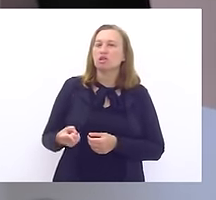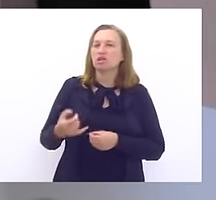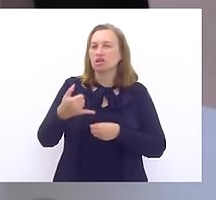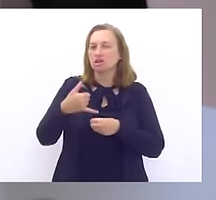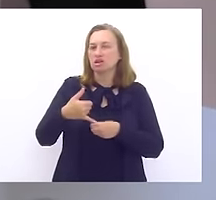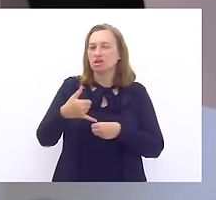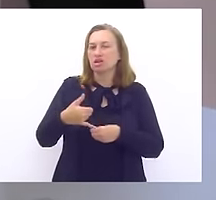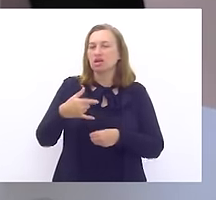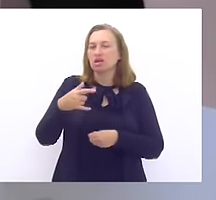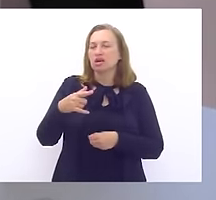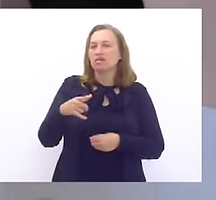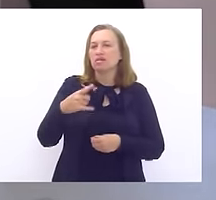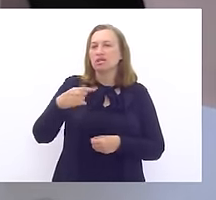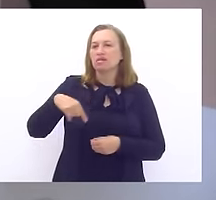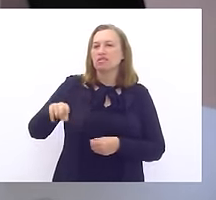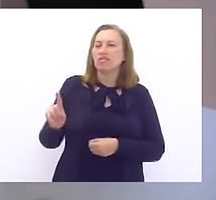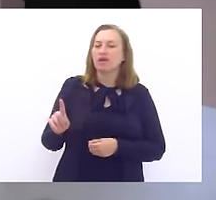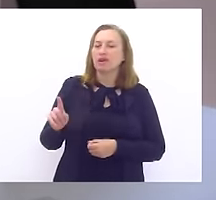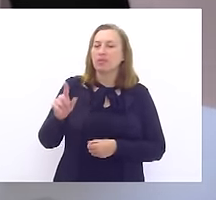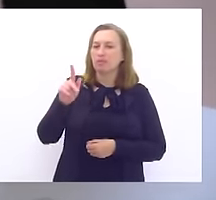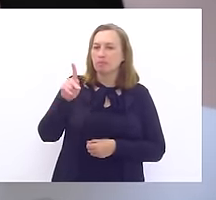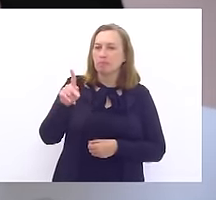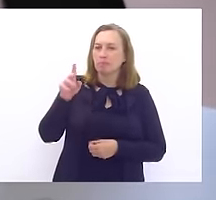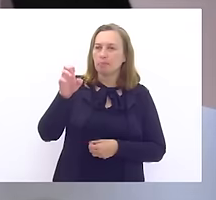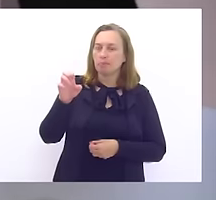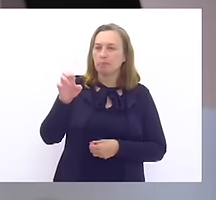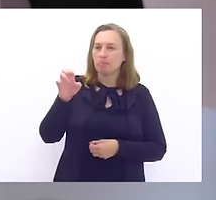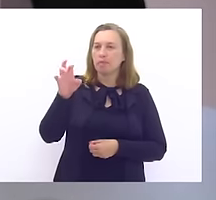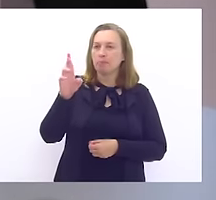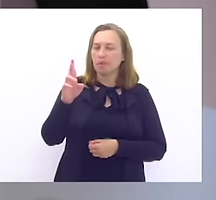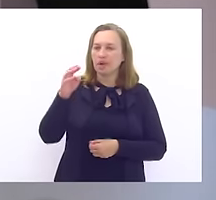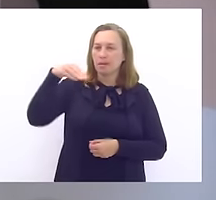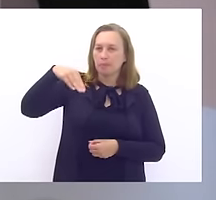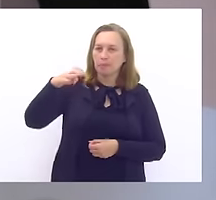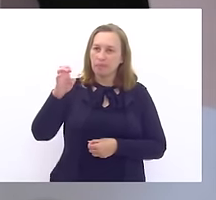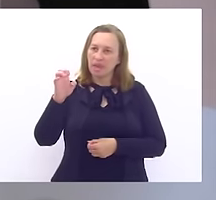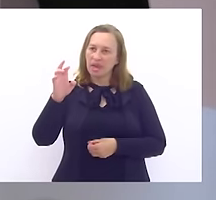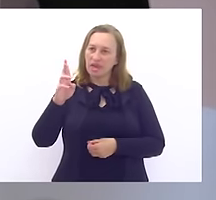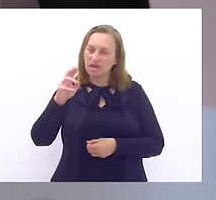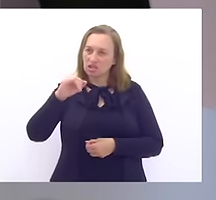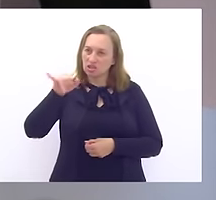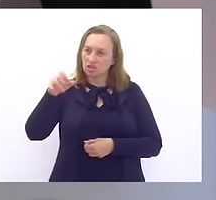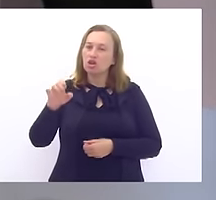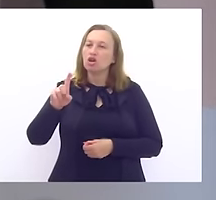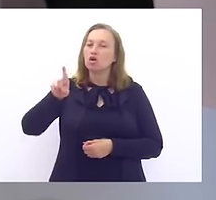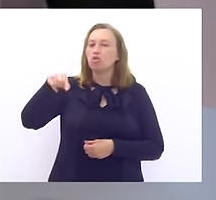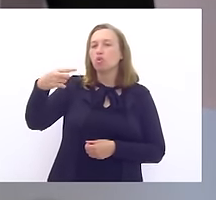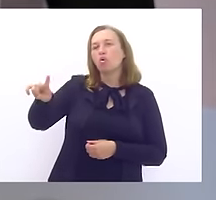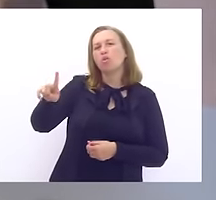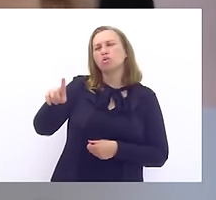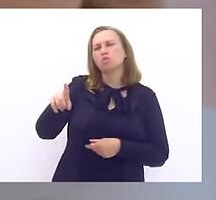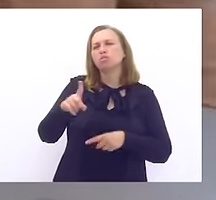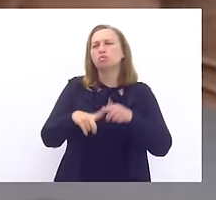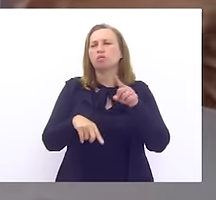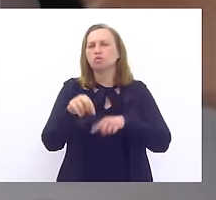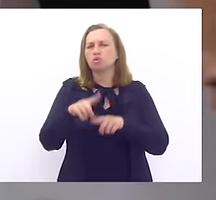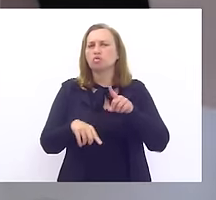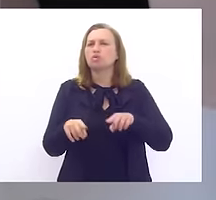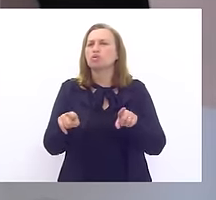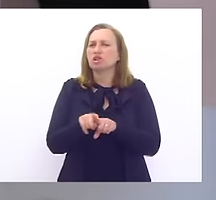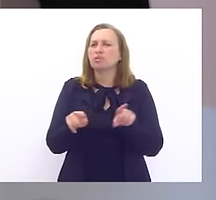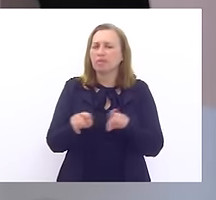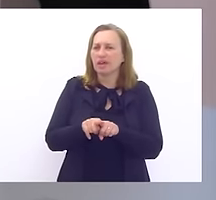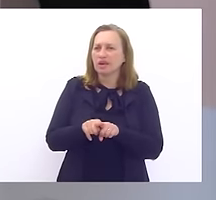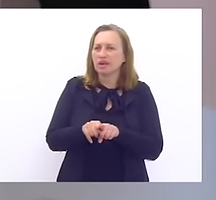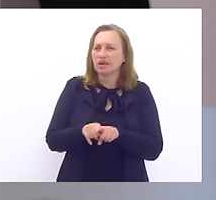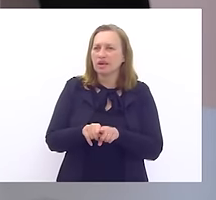para PMERJ né a gente costuma fazer toda a apreensão a gente faz a doação e também de outros produtos agora a gente tinha uma resolução que a gente possa fazer